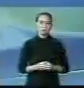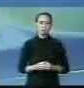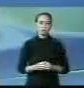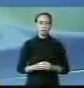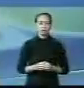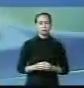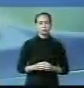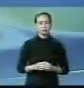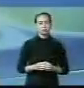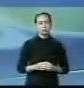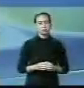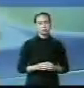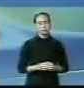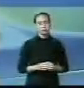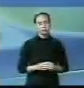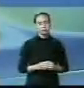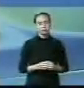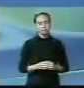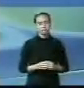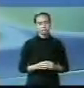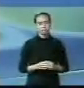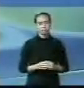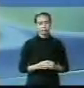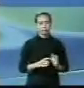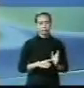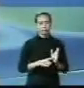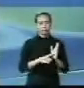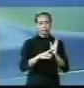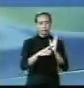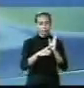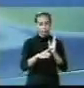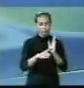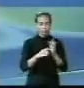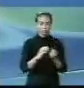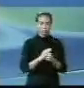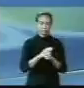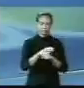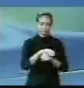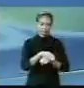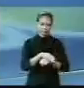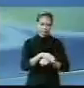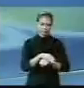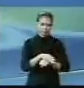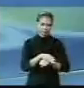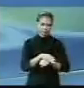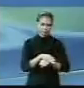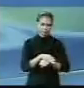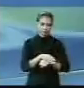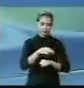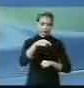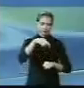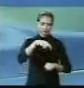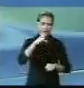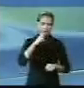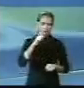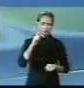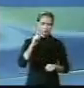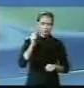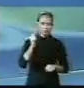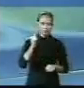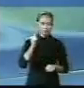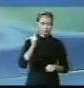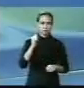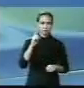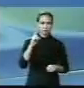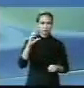comunicou comigo através do Orkut, aí está lá a página lá, acesso negado. O administrador de redes da sua rede bloqueou o